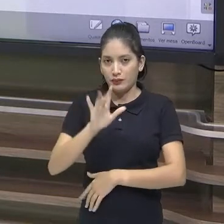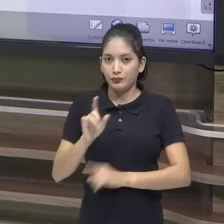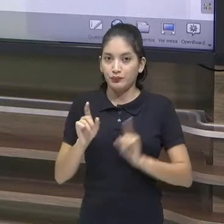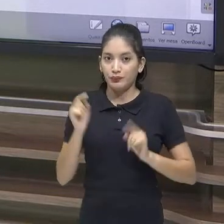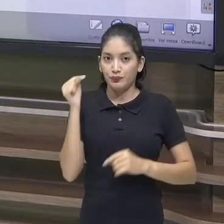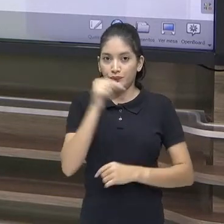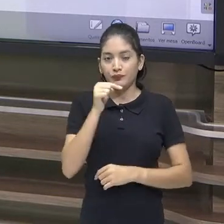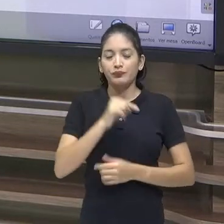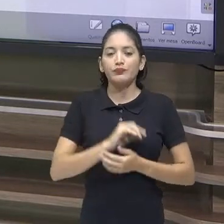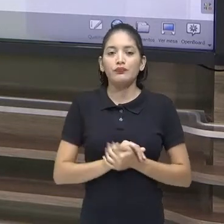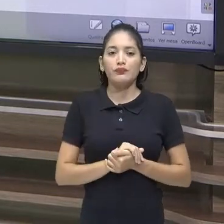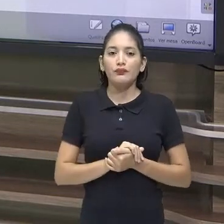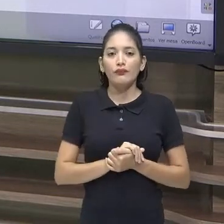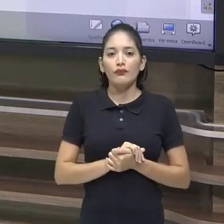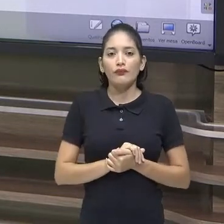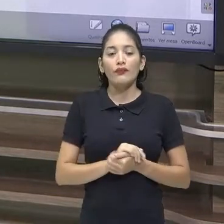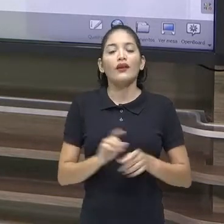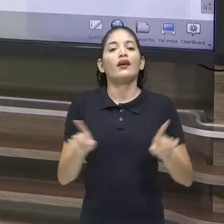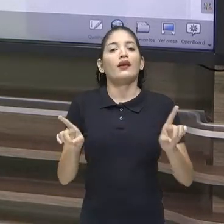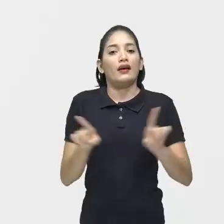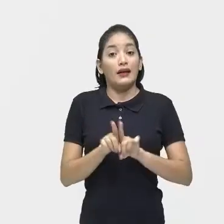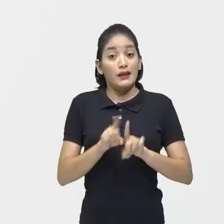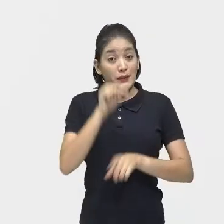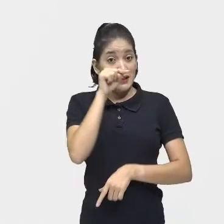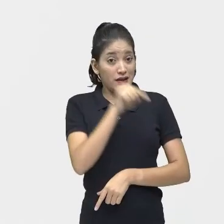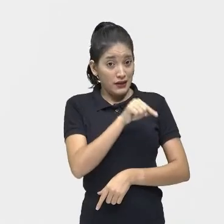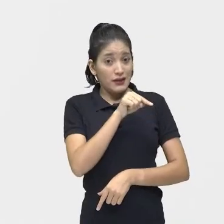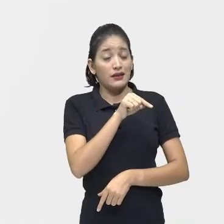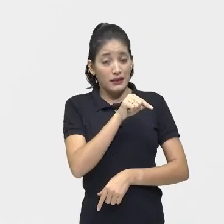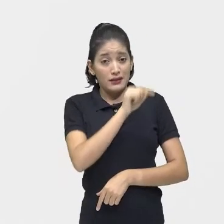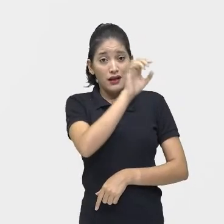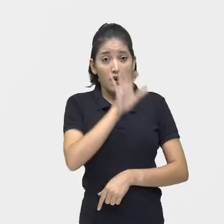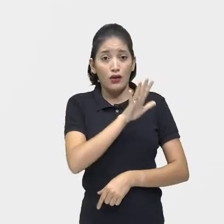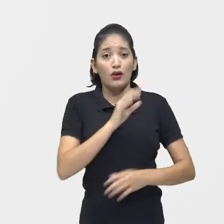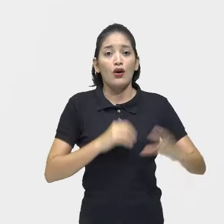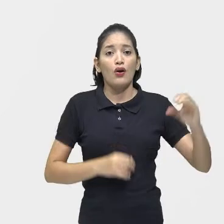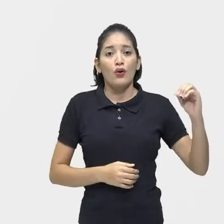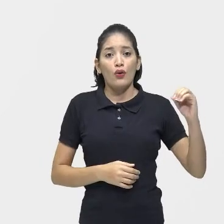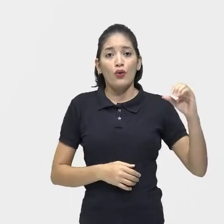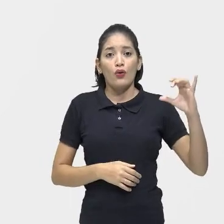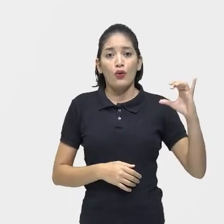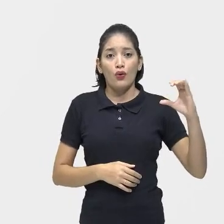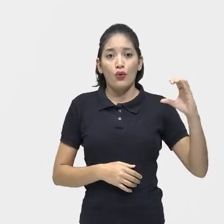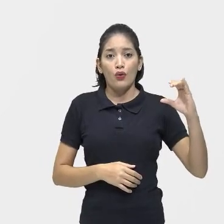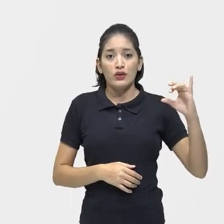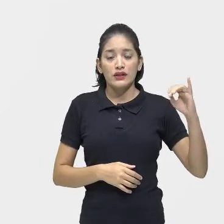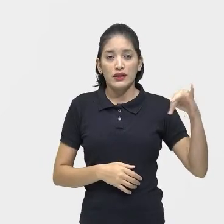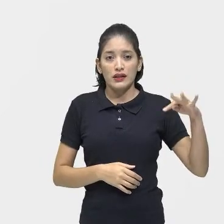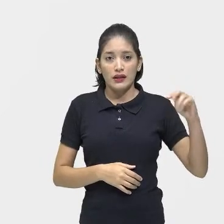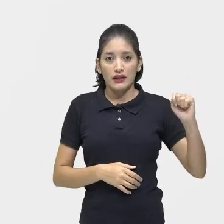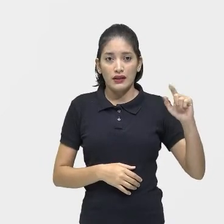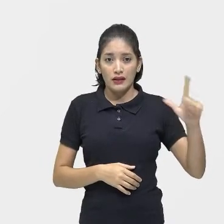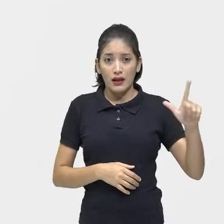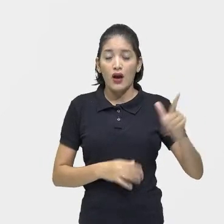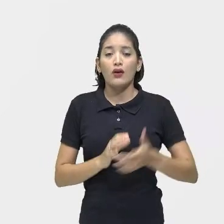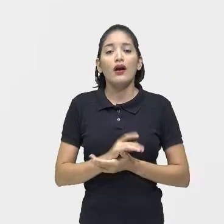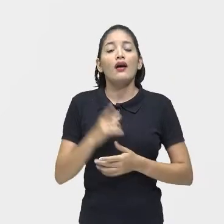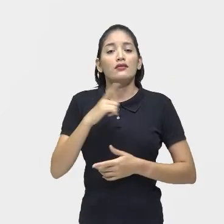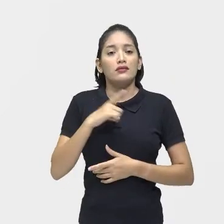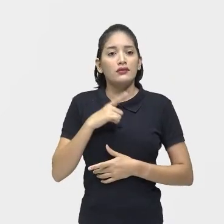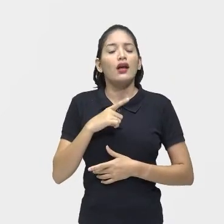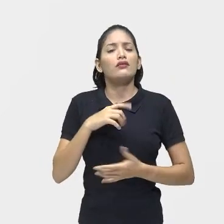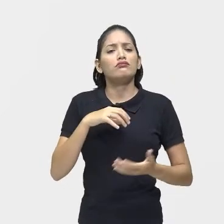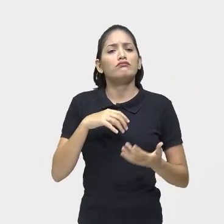Ocidental. Aí temos também na Europa Ocidental, para a gente entender um pouquinho mais, Encontramos um parque industrial